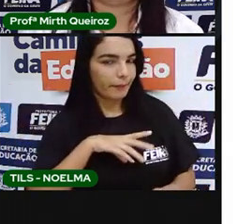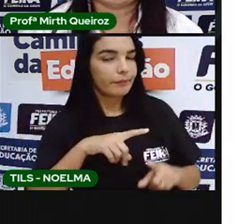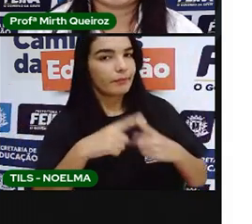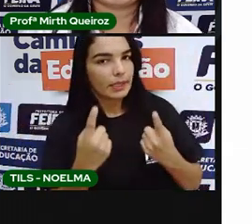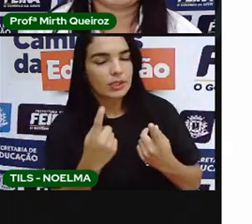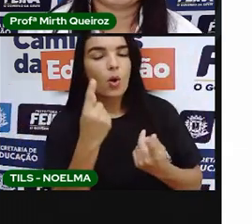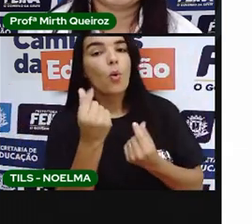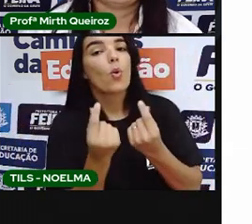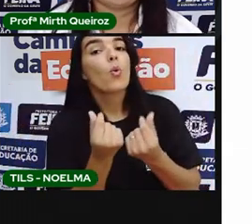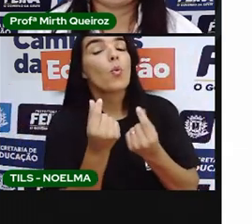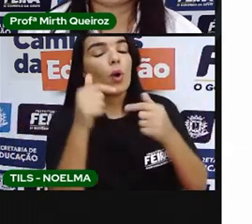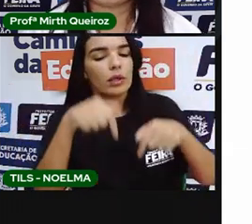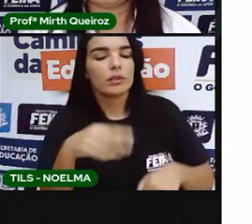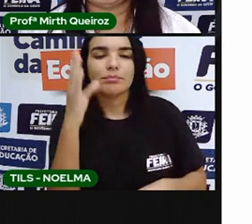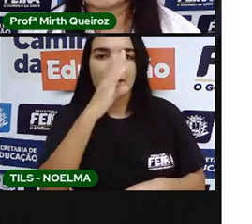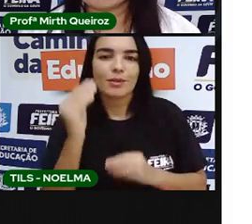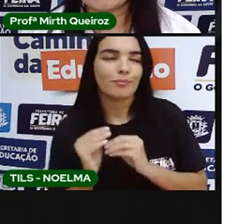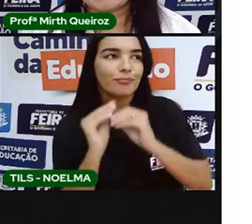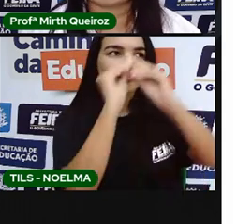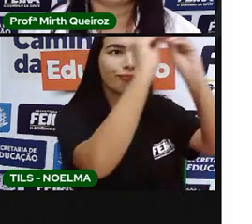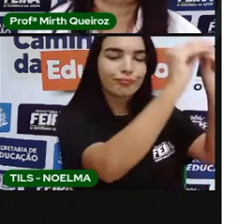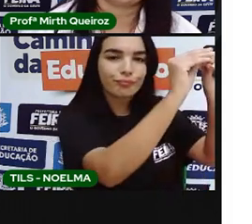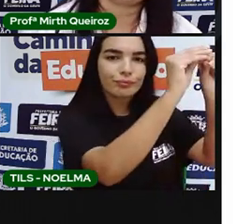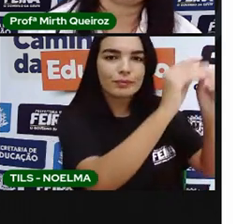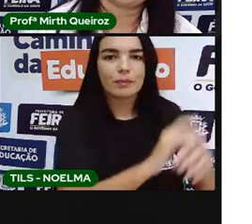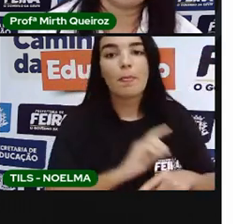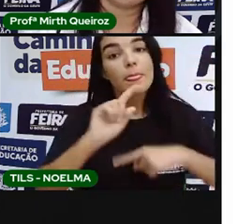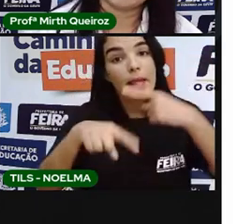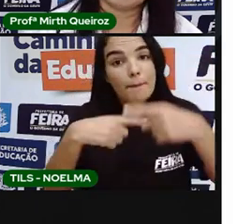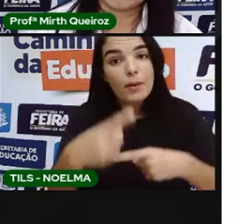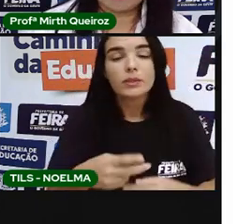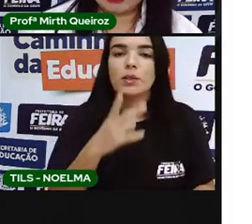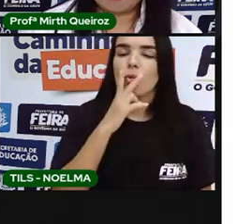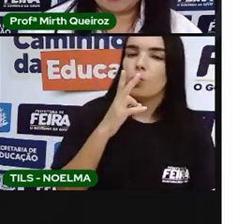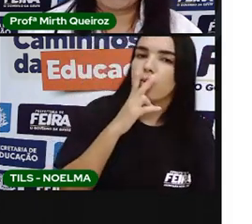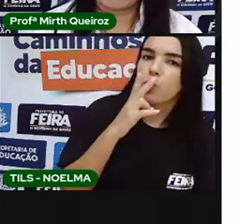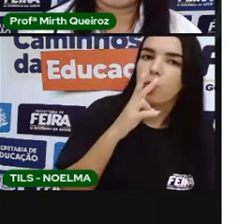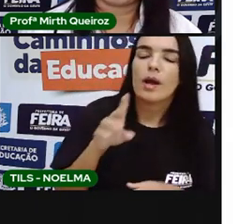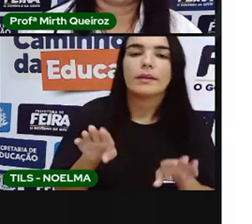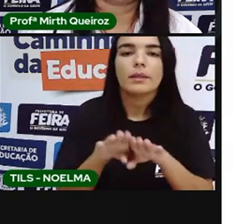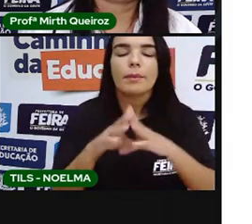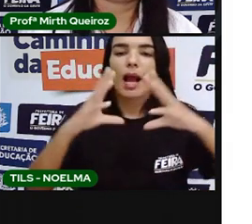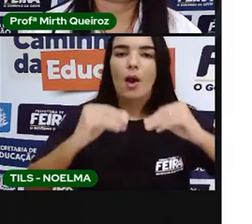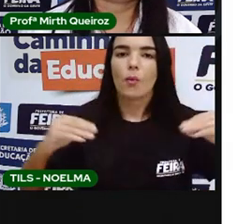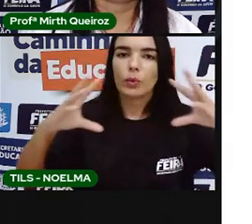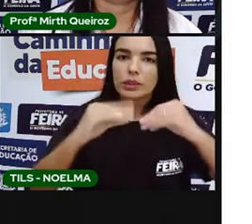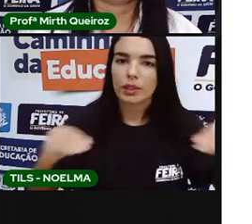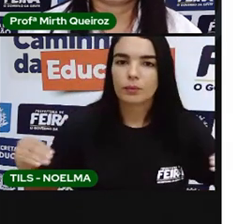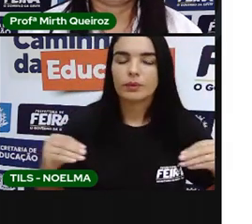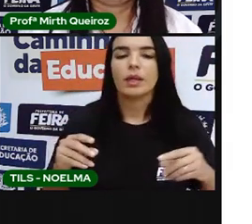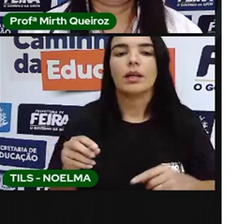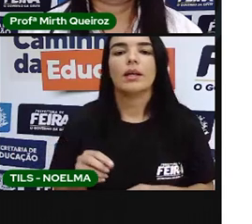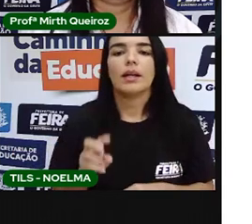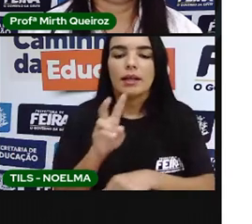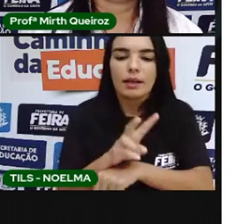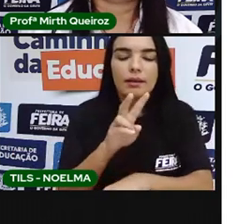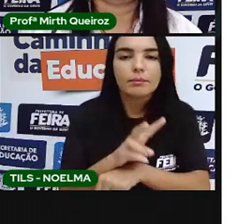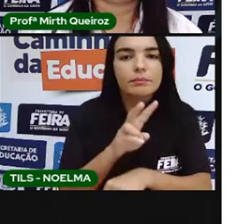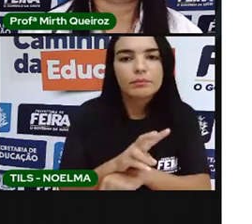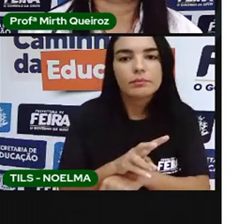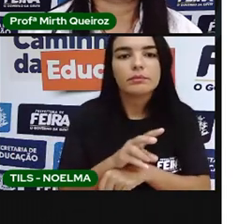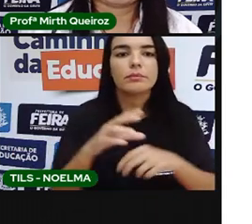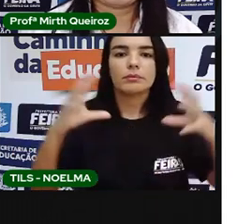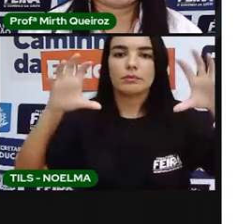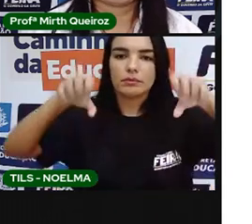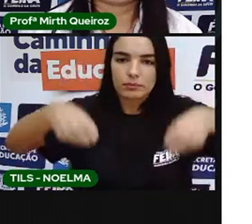duplo do Brasil depois você ganhou o tabaco algodão e também da pecuária ó e Aqui